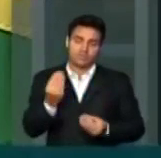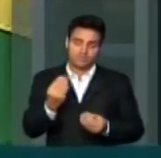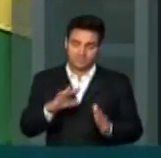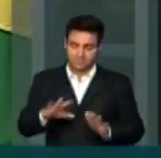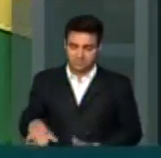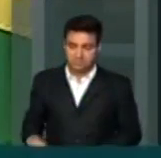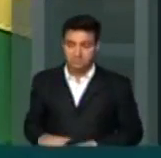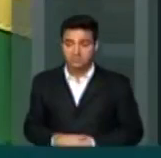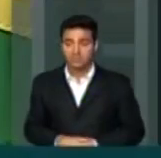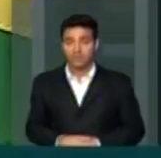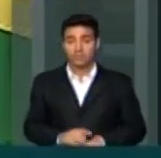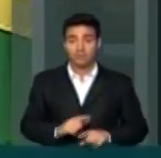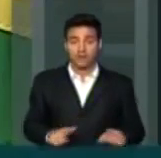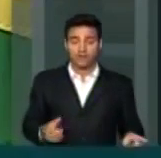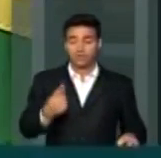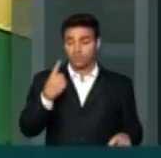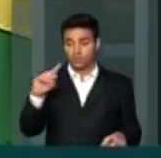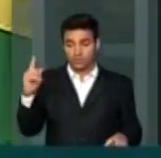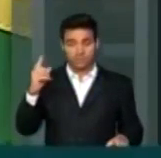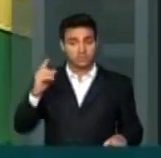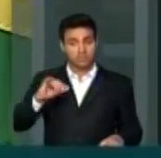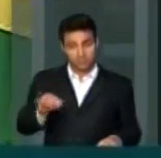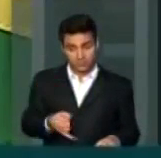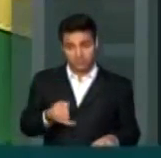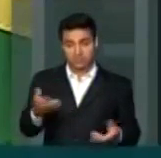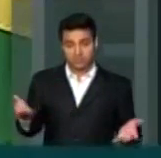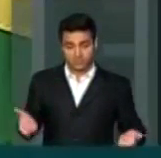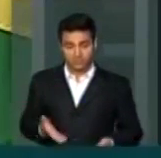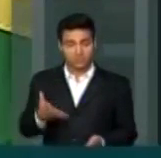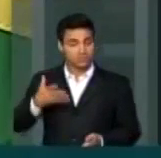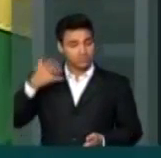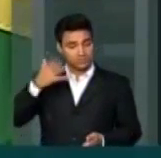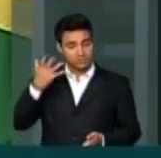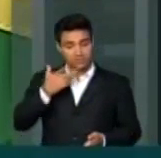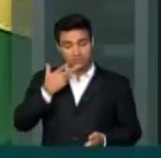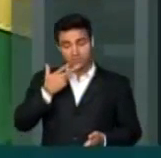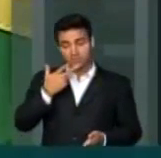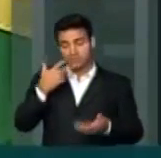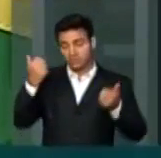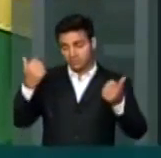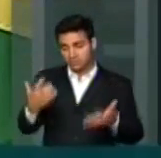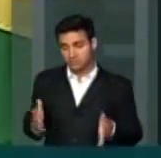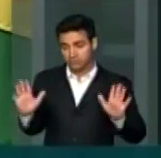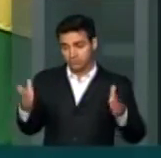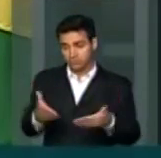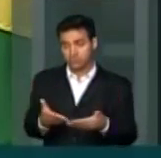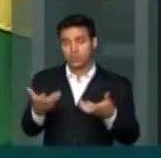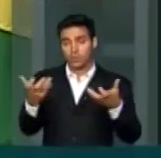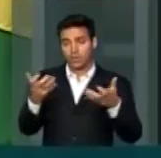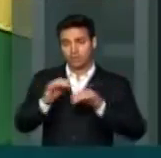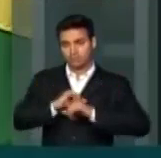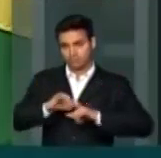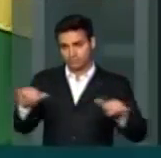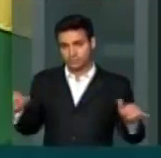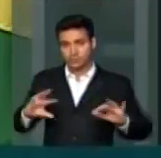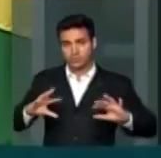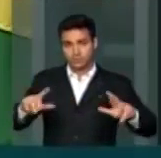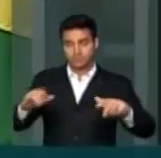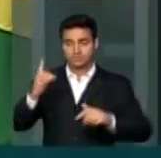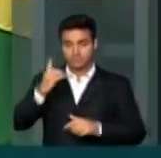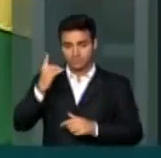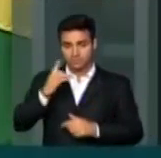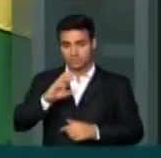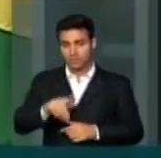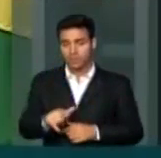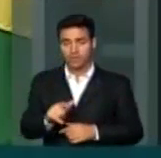última oportunidade que tenho nesta legislatura de falar mais detidamente, estendo a todos os meus pares,